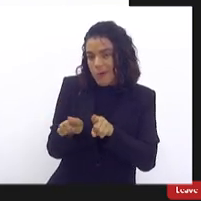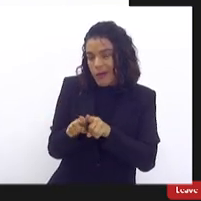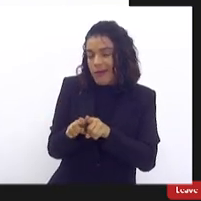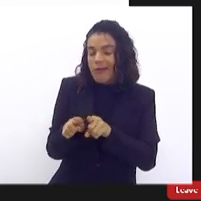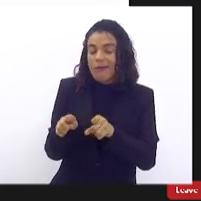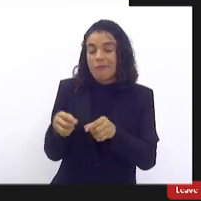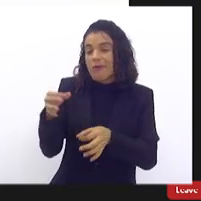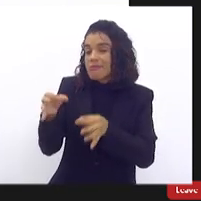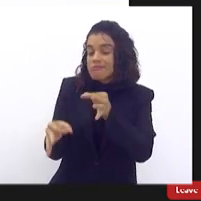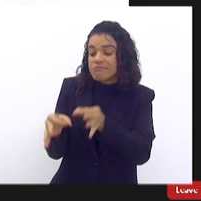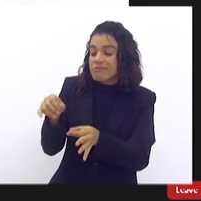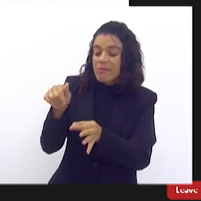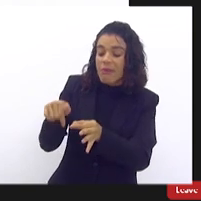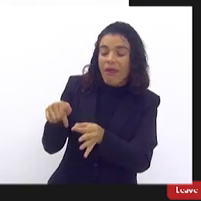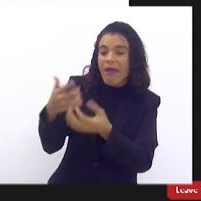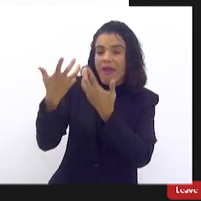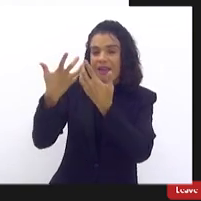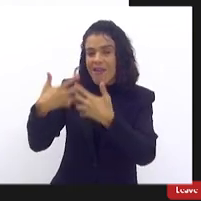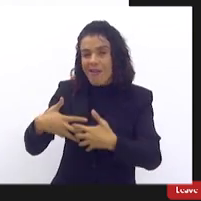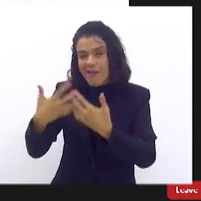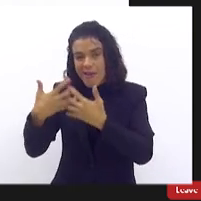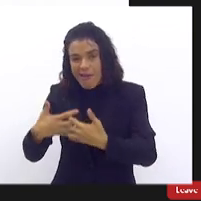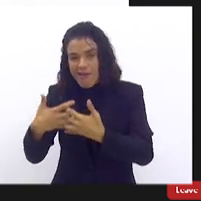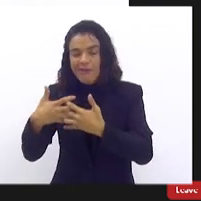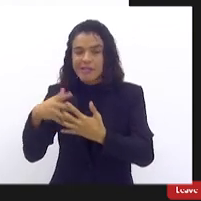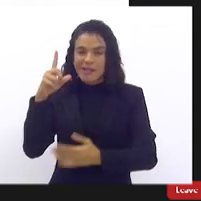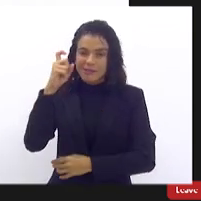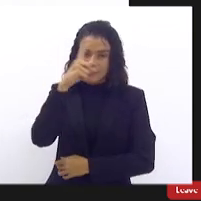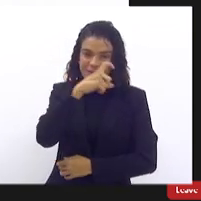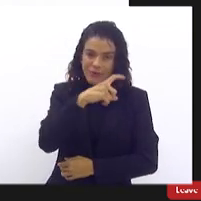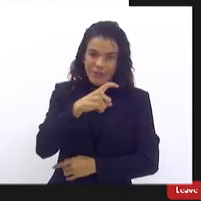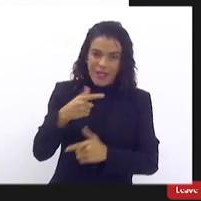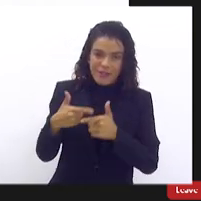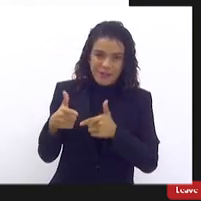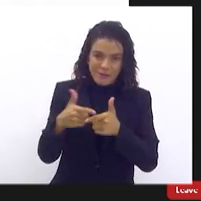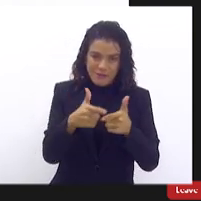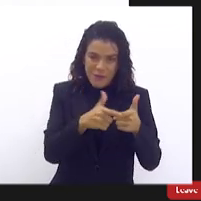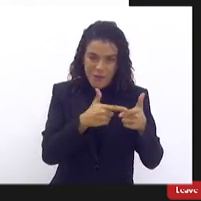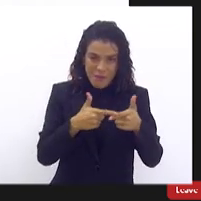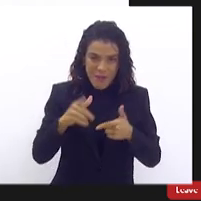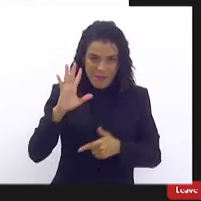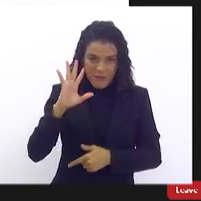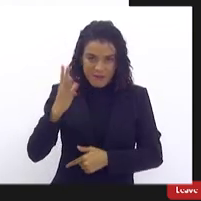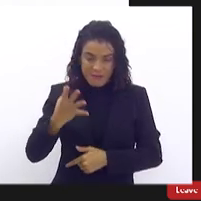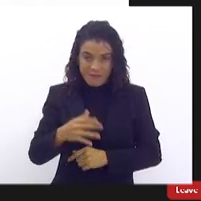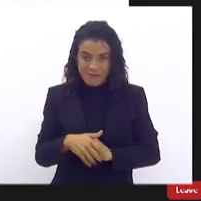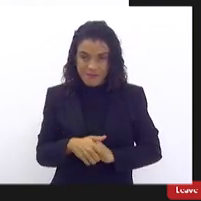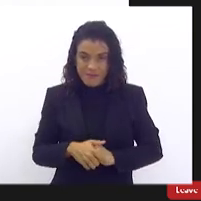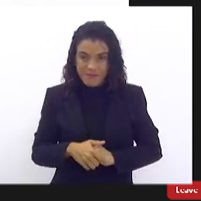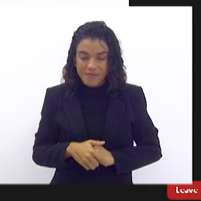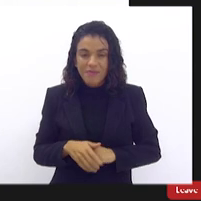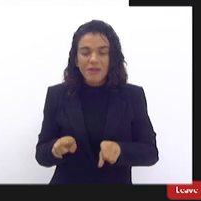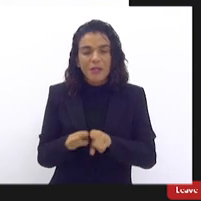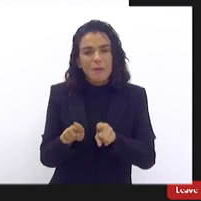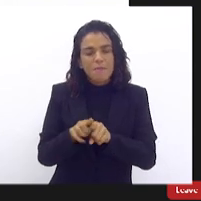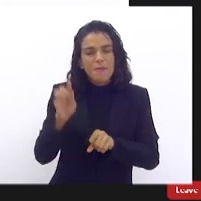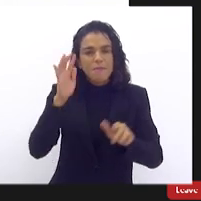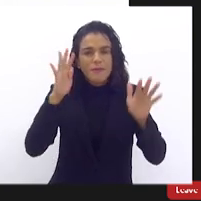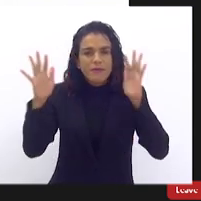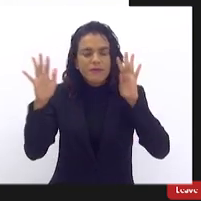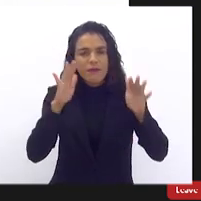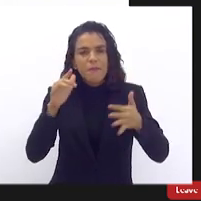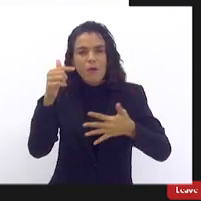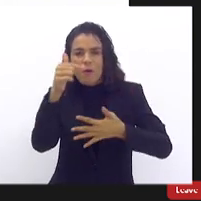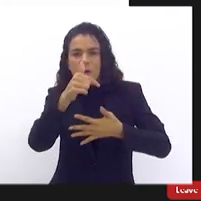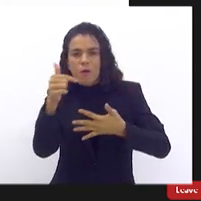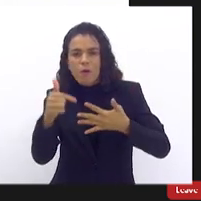começarem a refletir essa complexidade desses problemas. Mas também pensando aí em que outras coisas que estão em